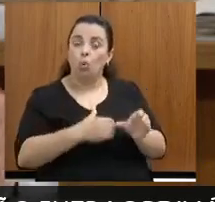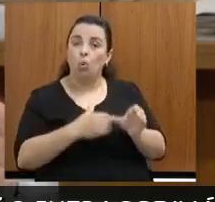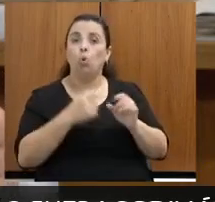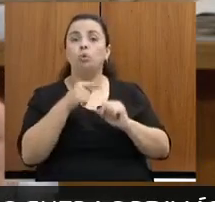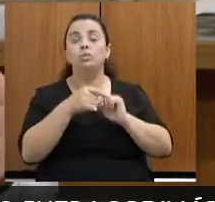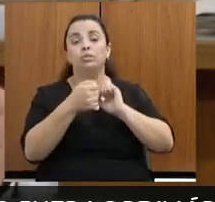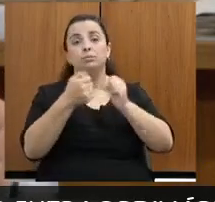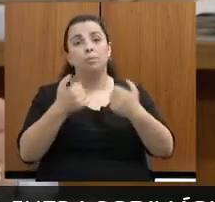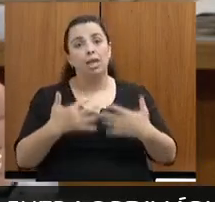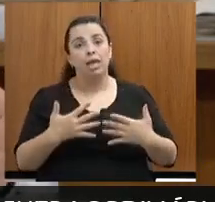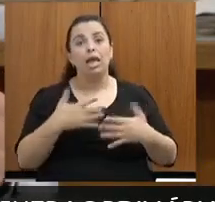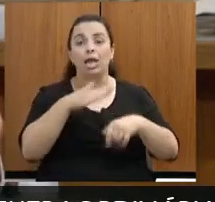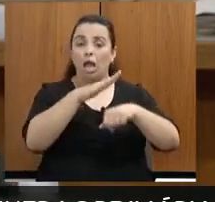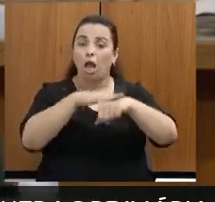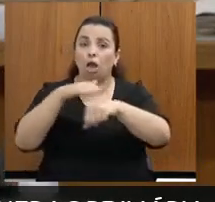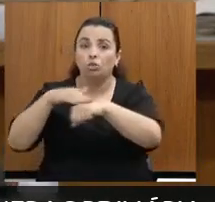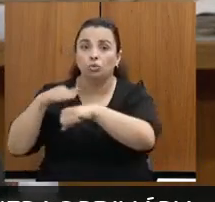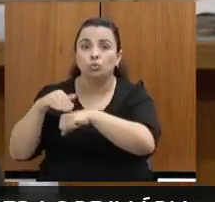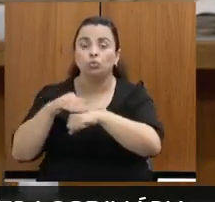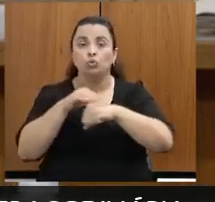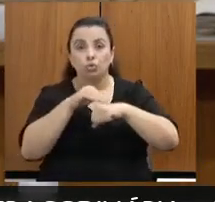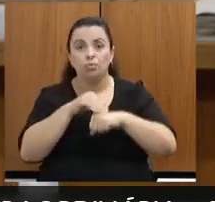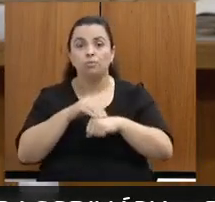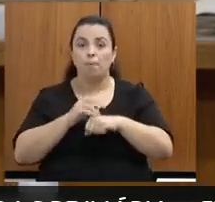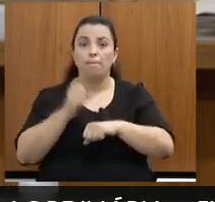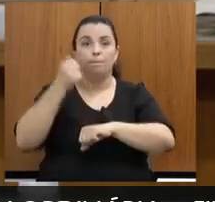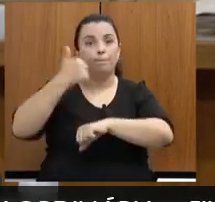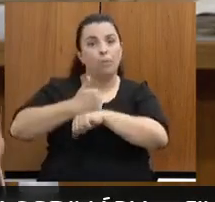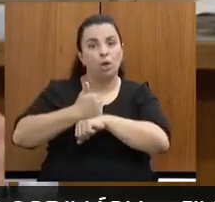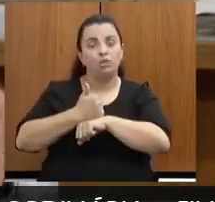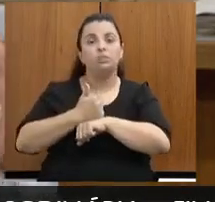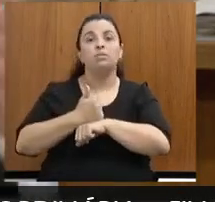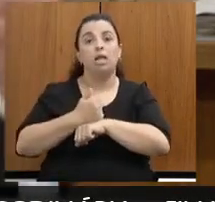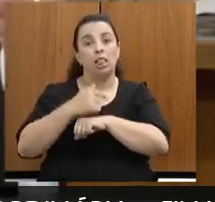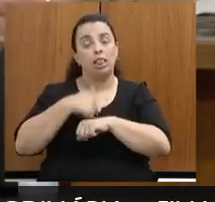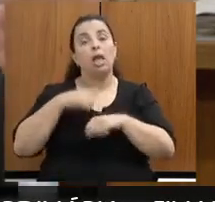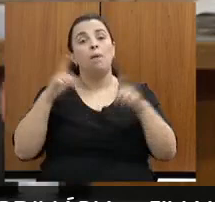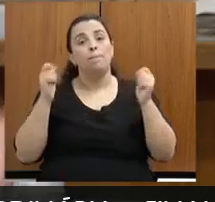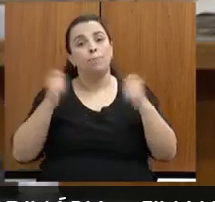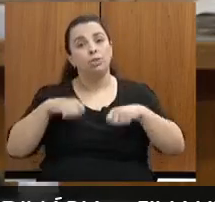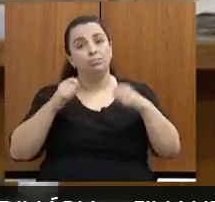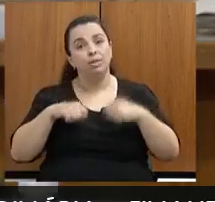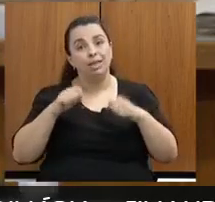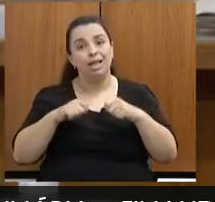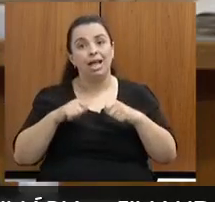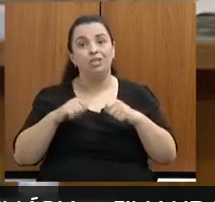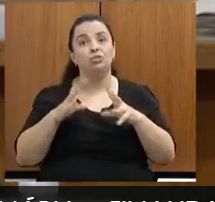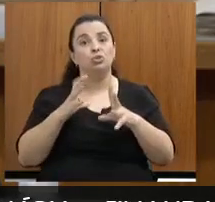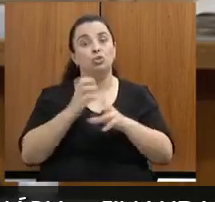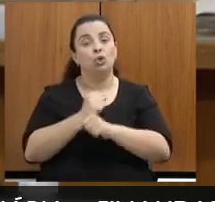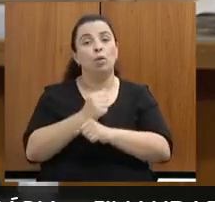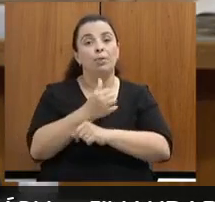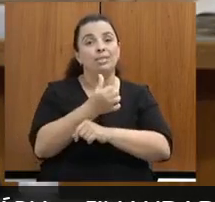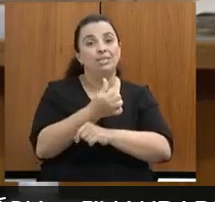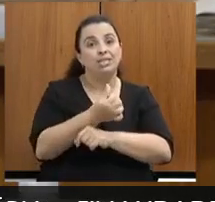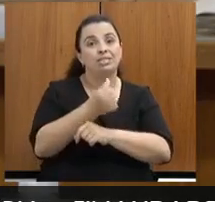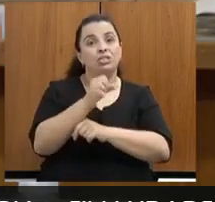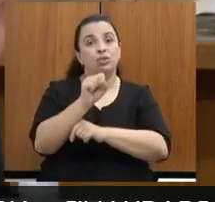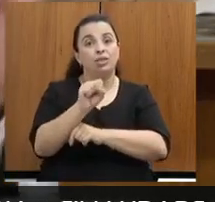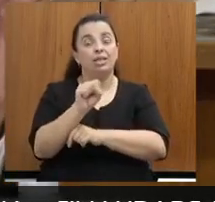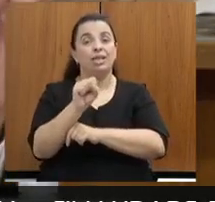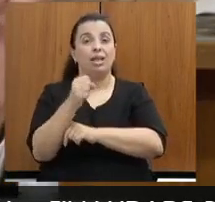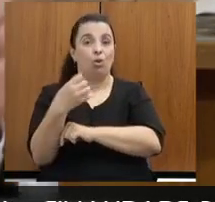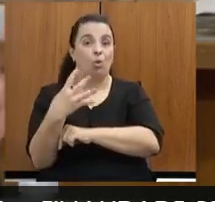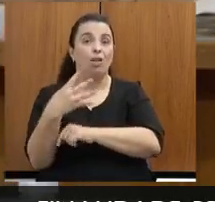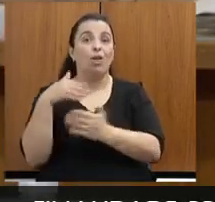seja possível para todos os 684 já ali no mês de